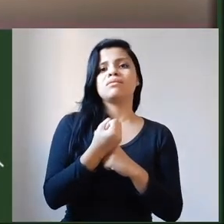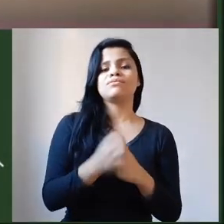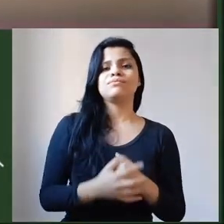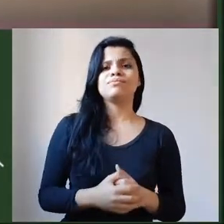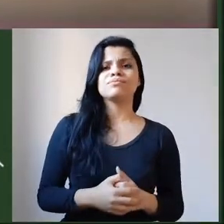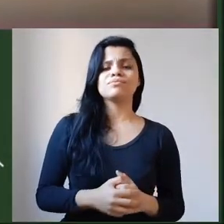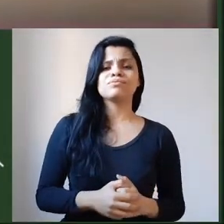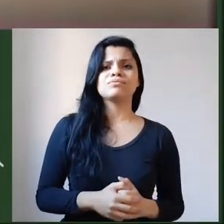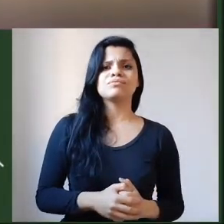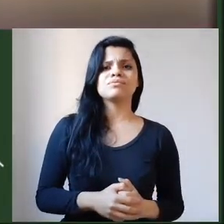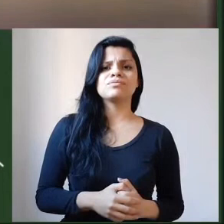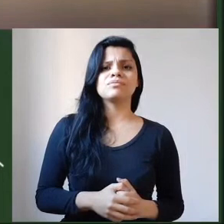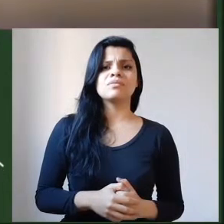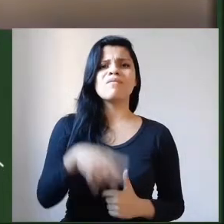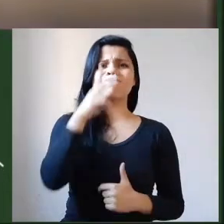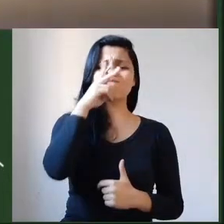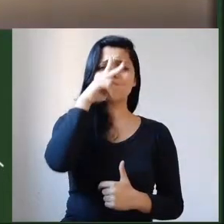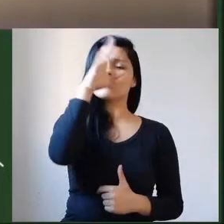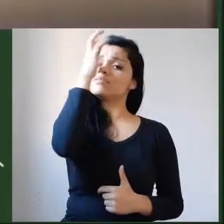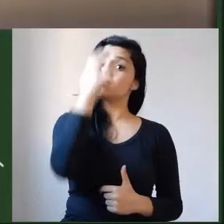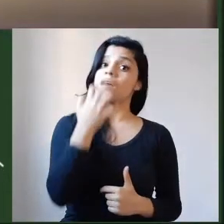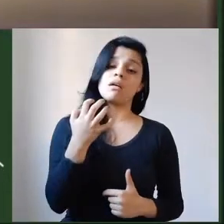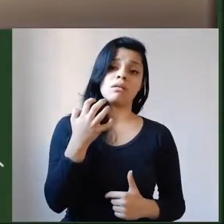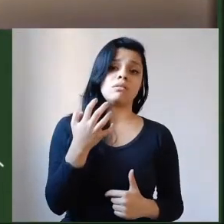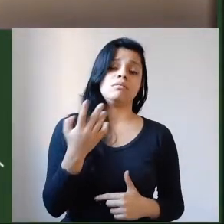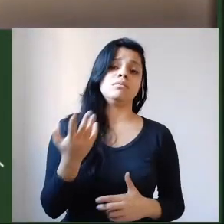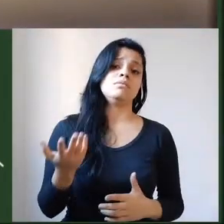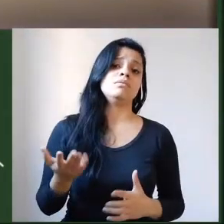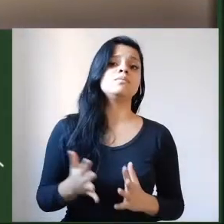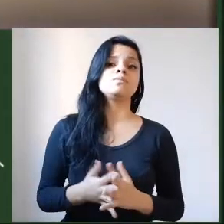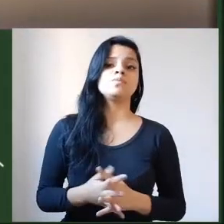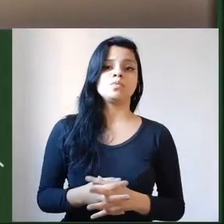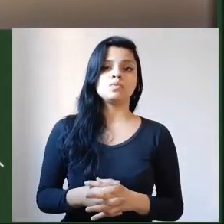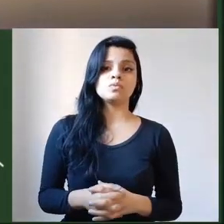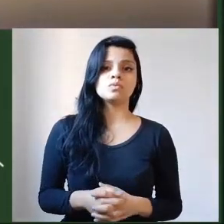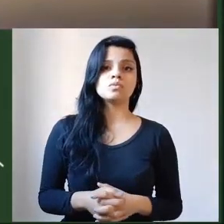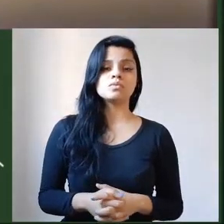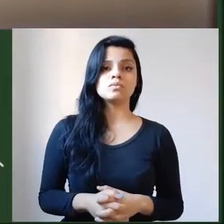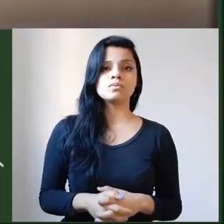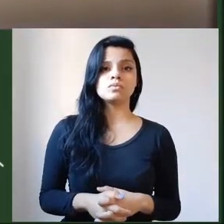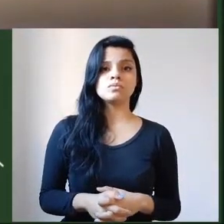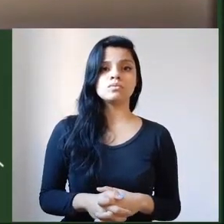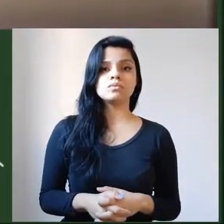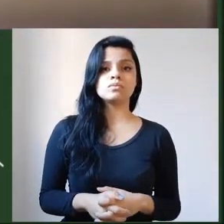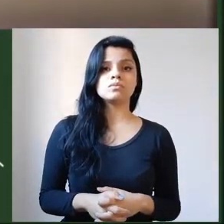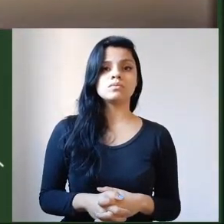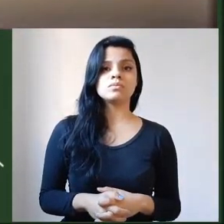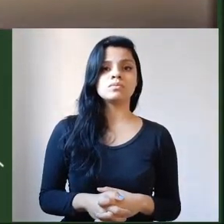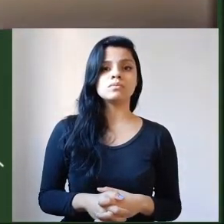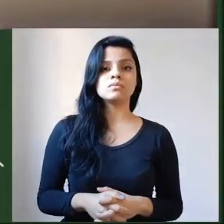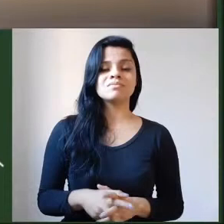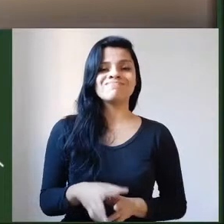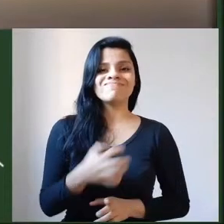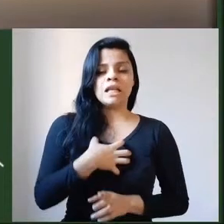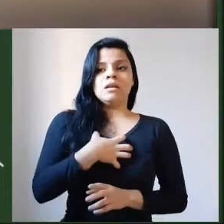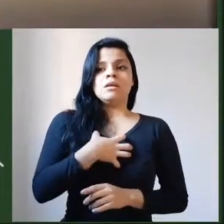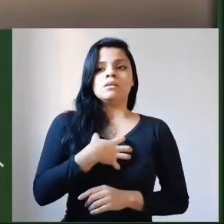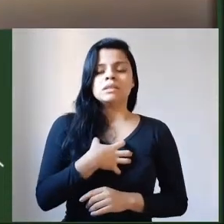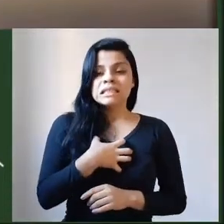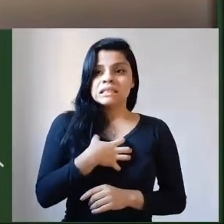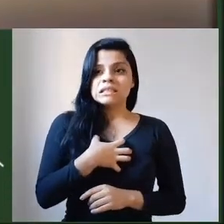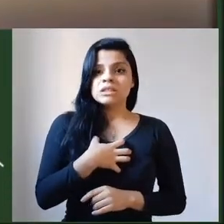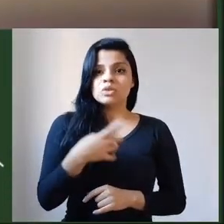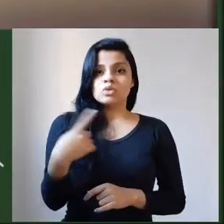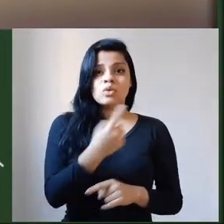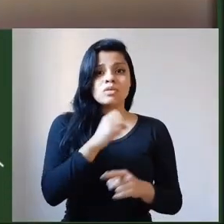Uma pancada tão grande que a gente como sociedade está recebendo está sendo encarado de uma forma política muitas vezes, pouco técnica, né?